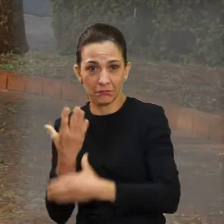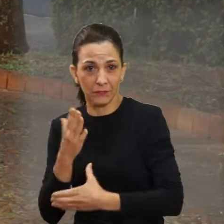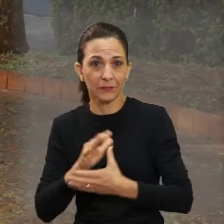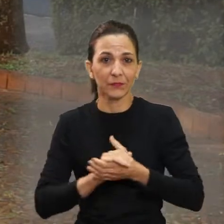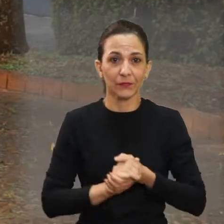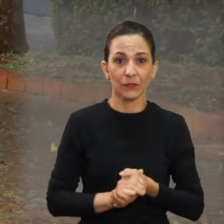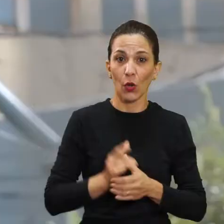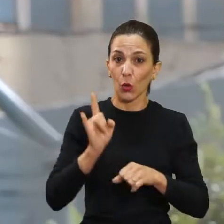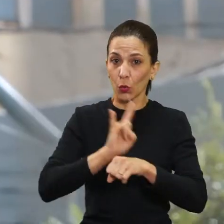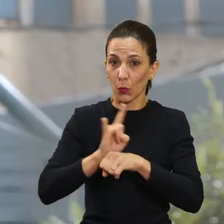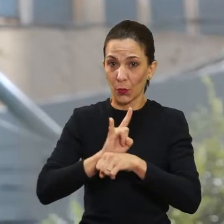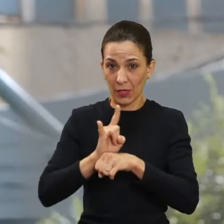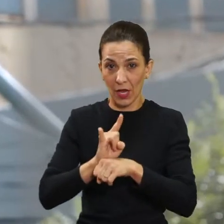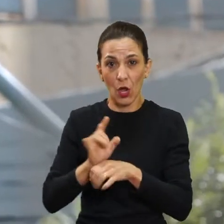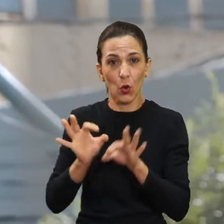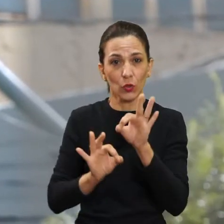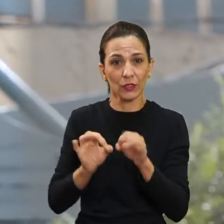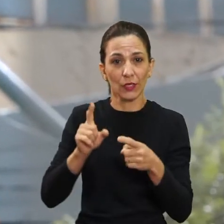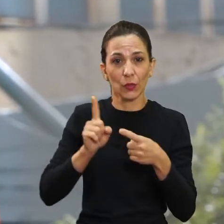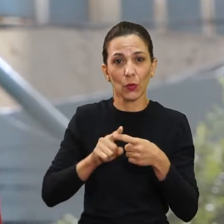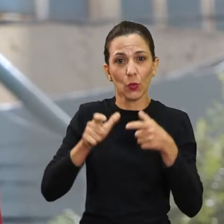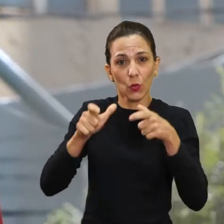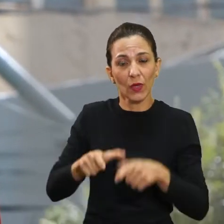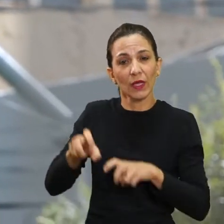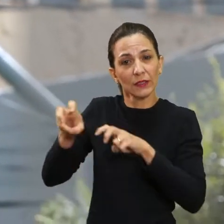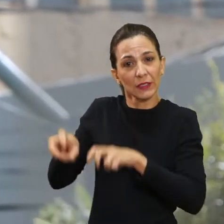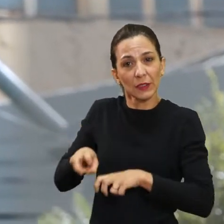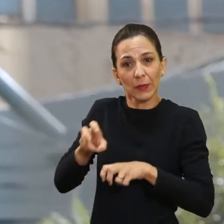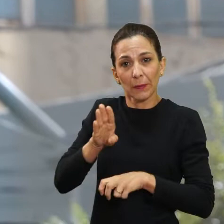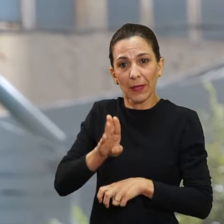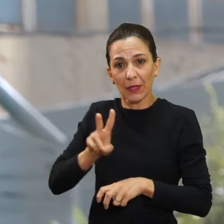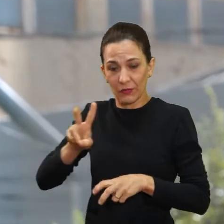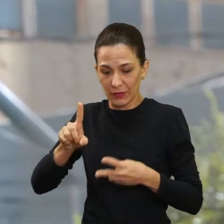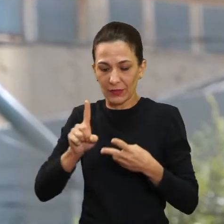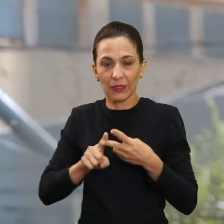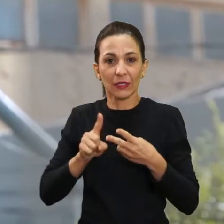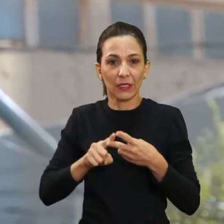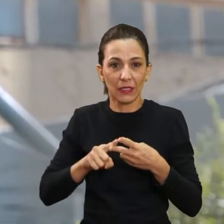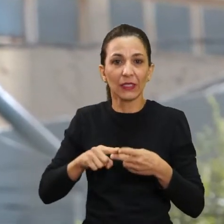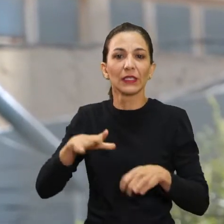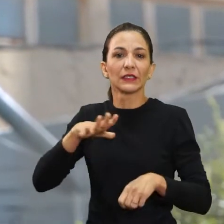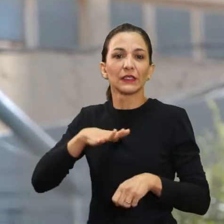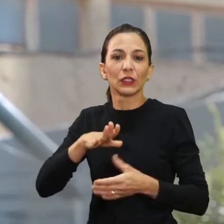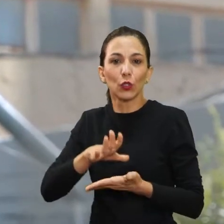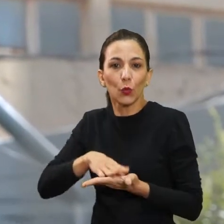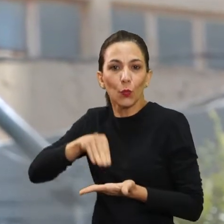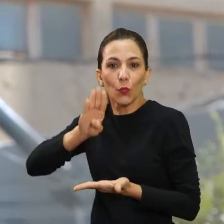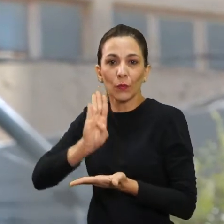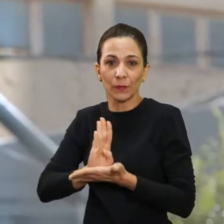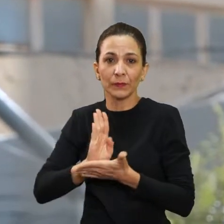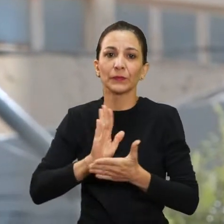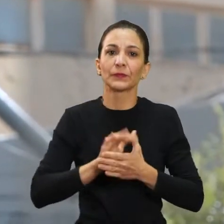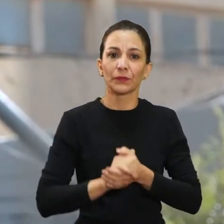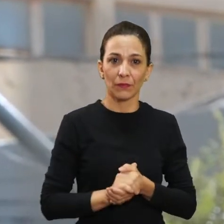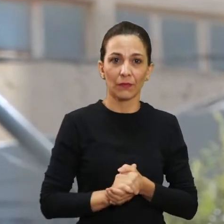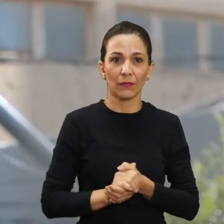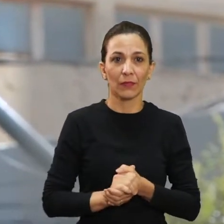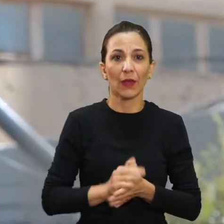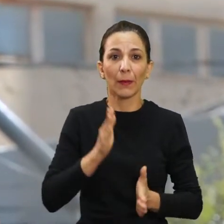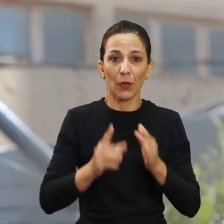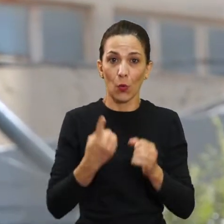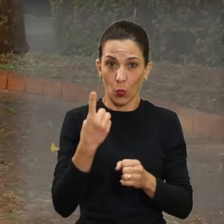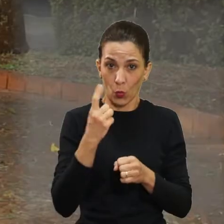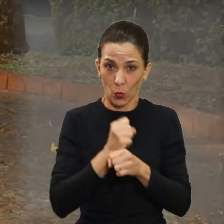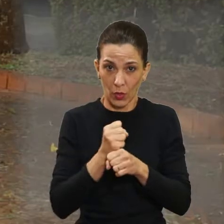muitos documentários. A gente fez documentários sobre o assentamento Bela Vista, sobre a Bueno de Andrada.